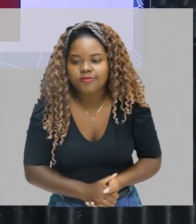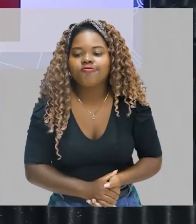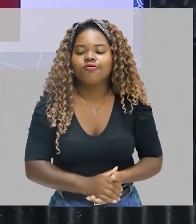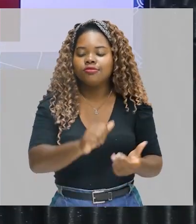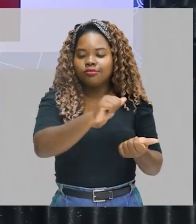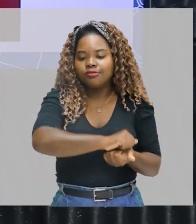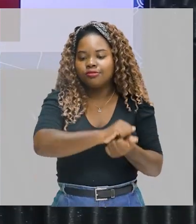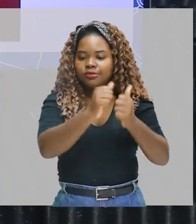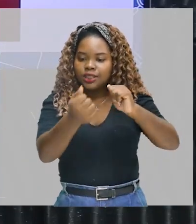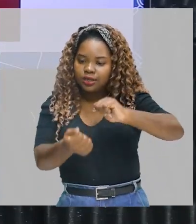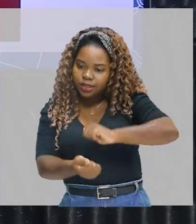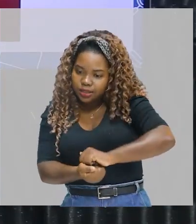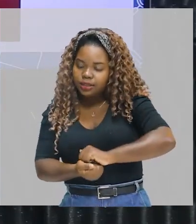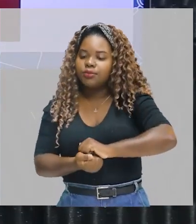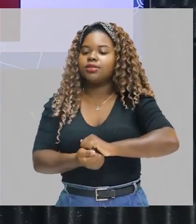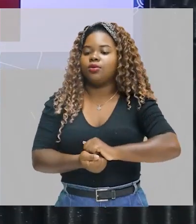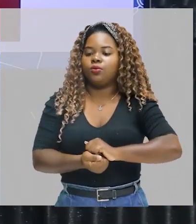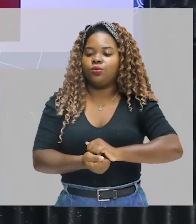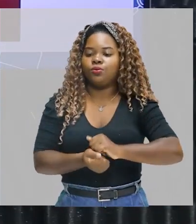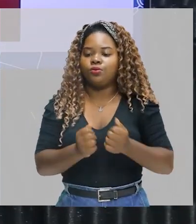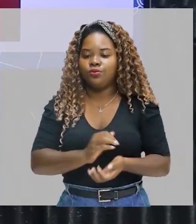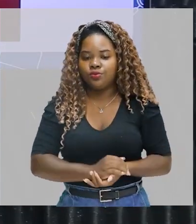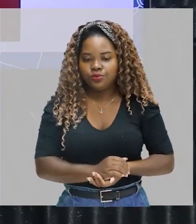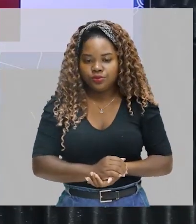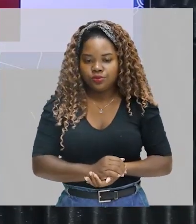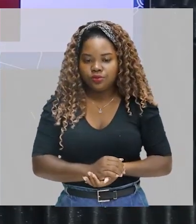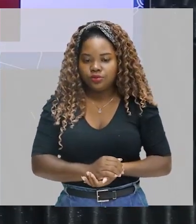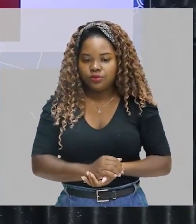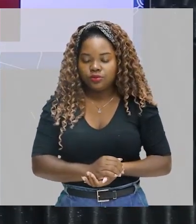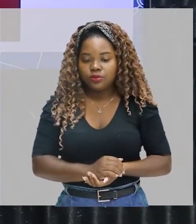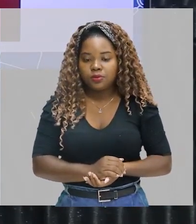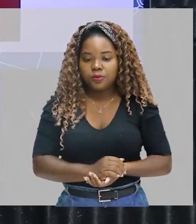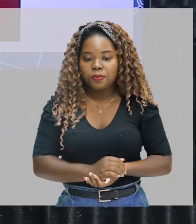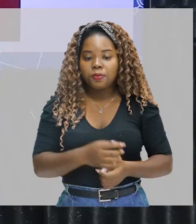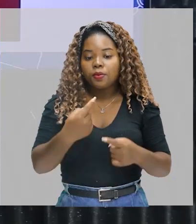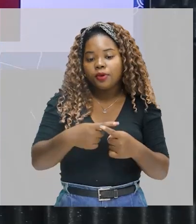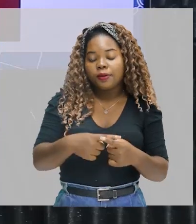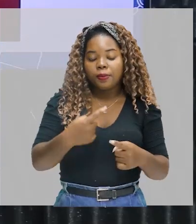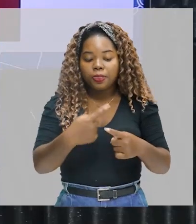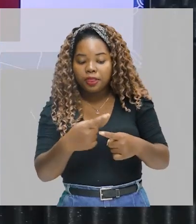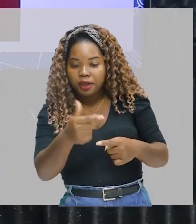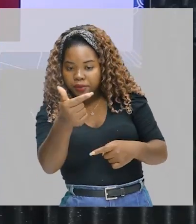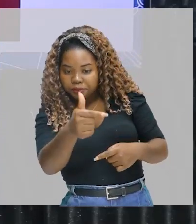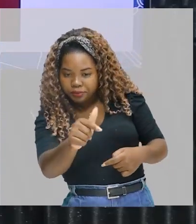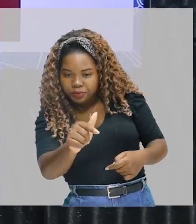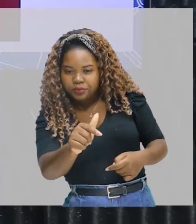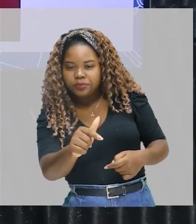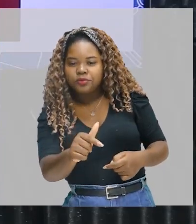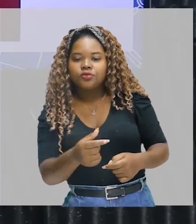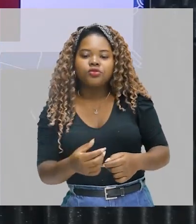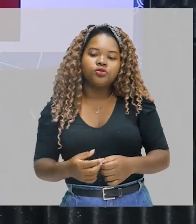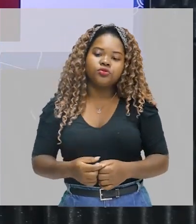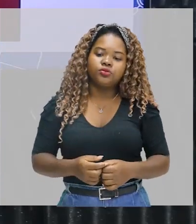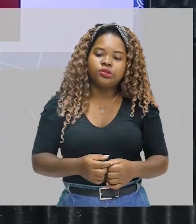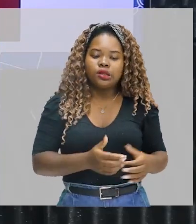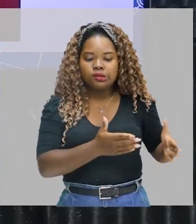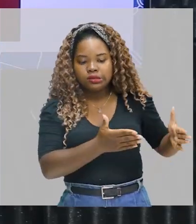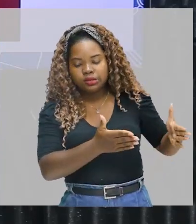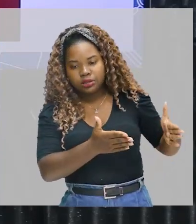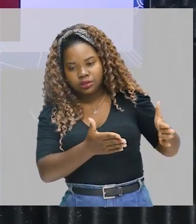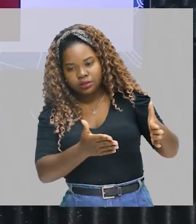ao da adaptação, pois a continuidade ao longo do tempo